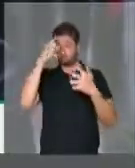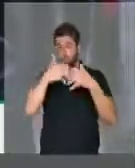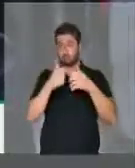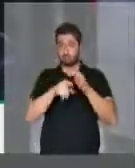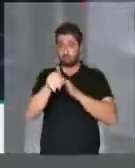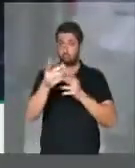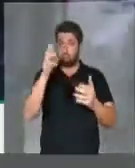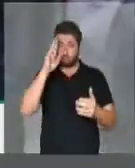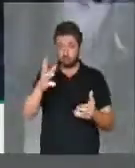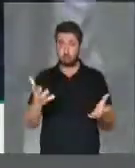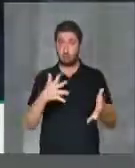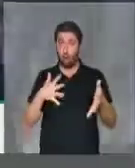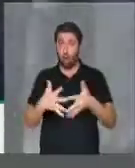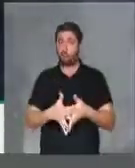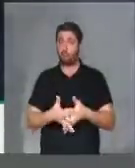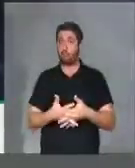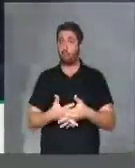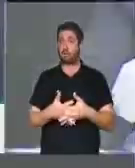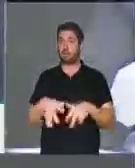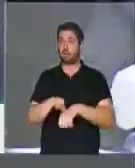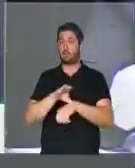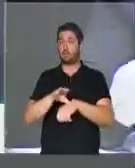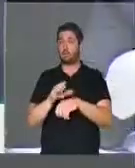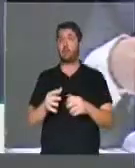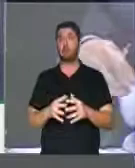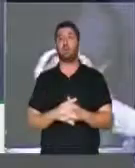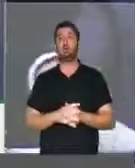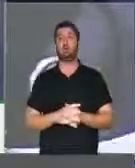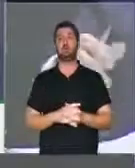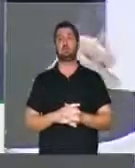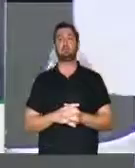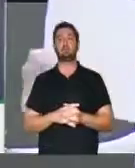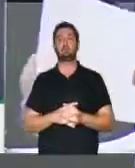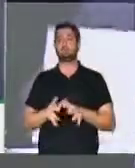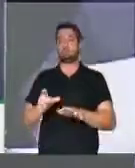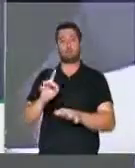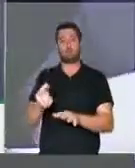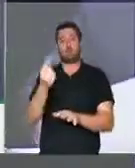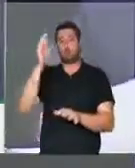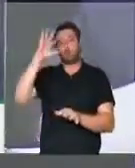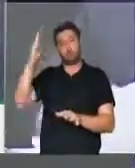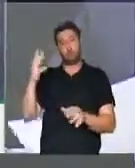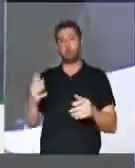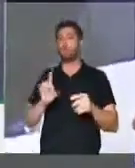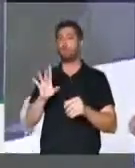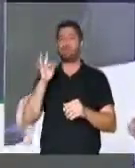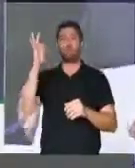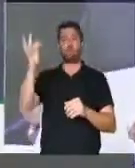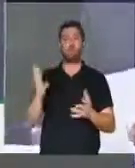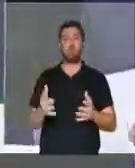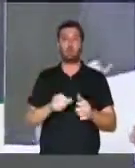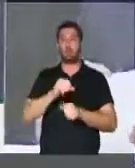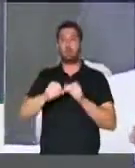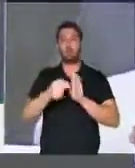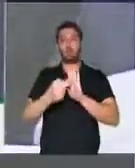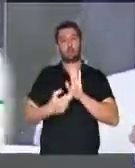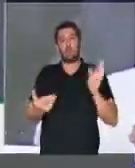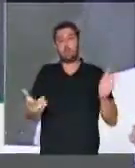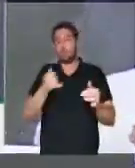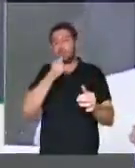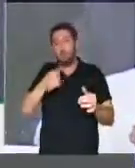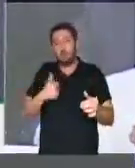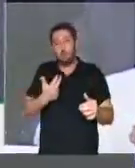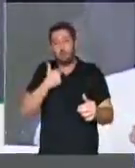fácil é a que é um consolo um único local com uma forma de resolver isso não para agora e para o futuro é que se mude o regimento ou